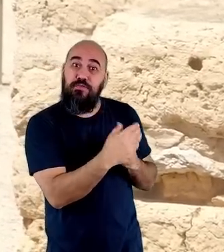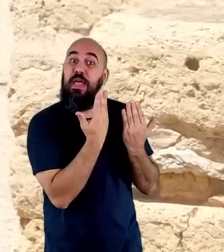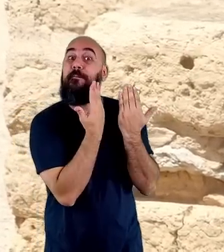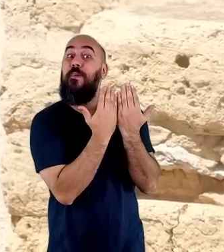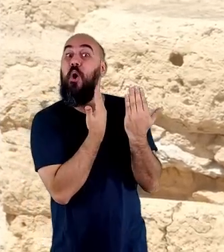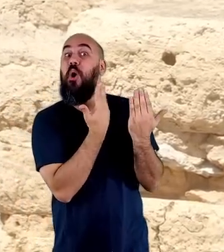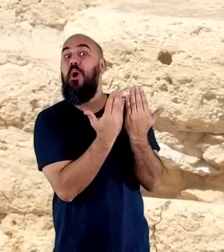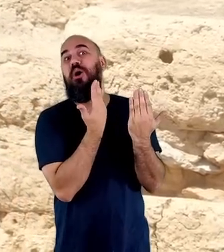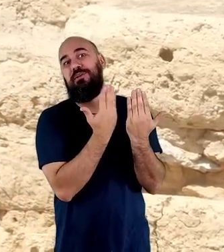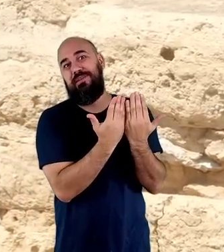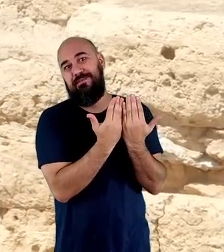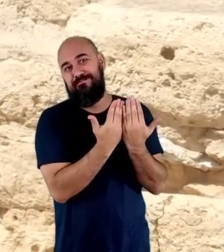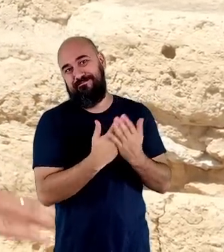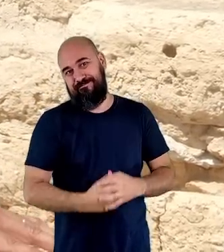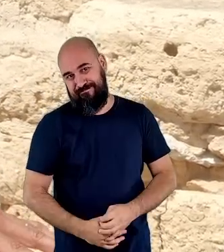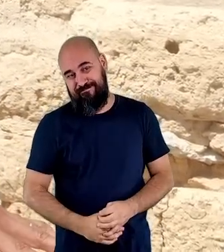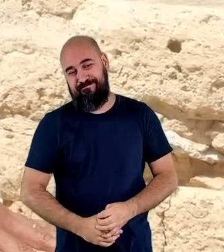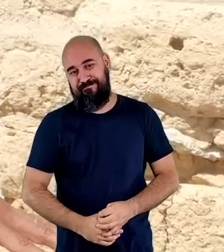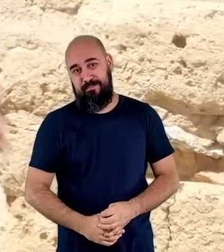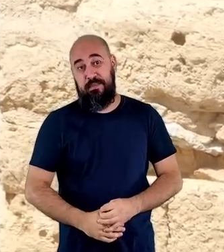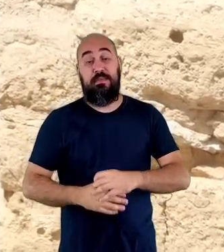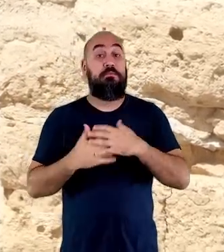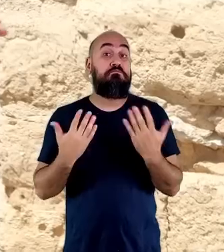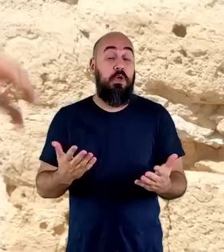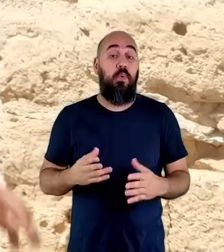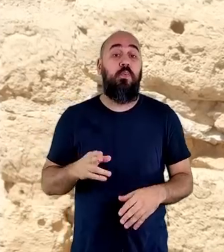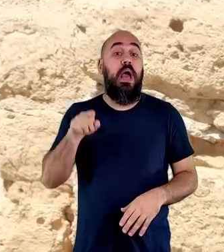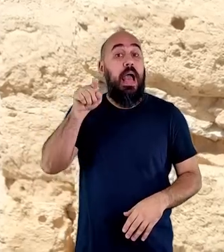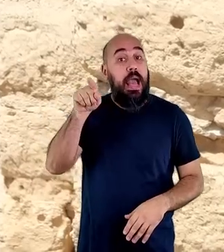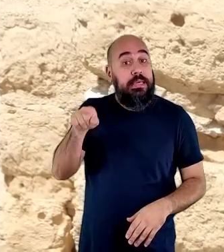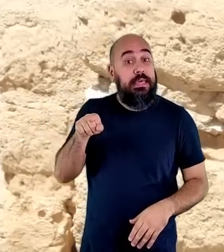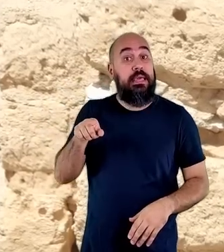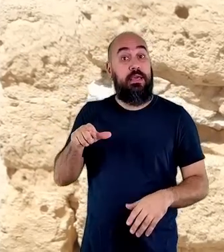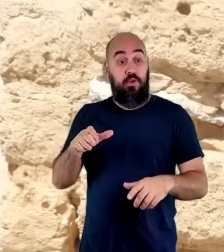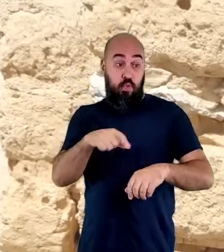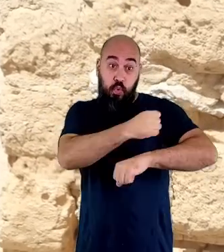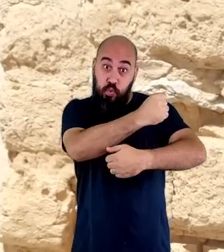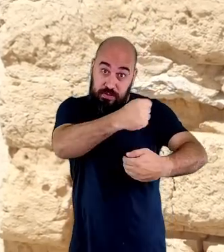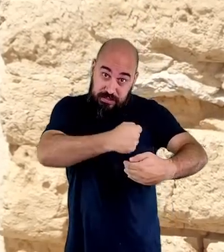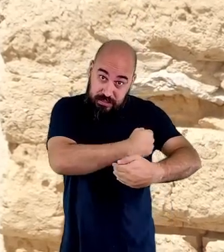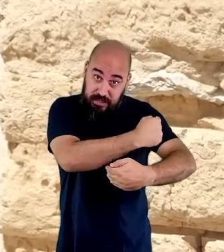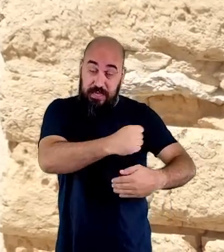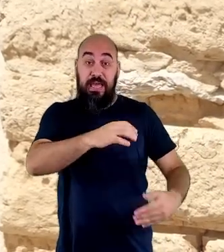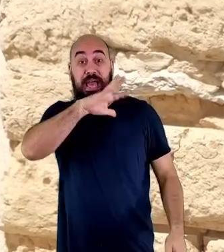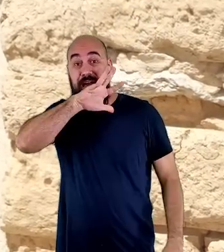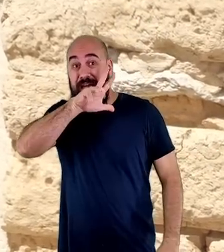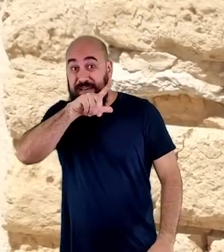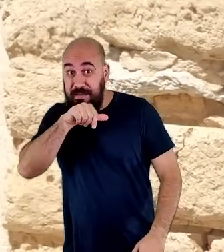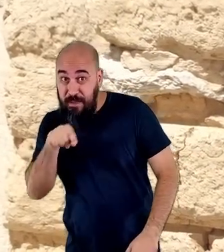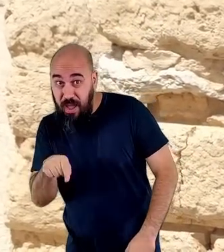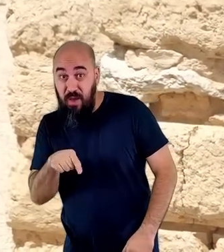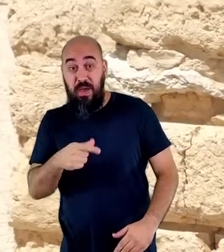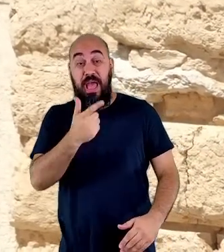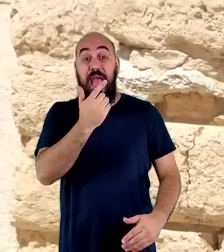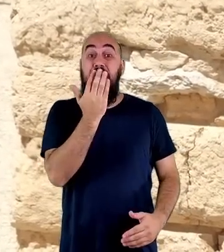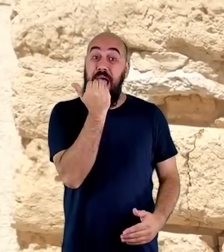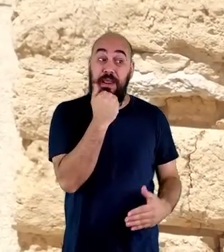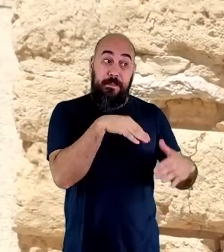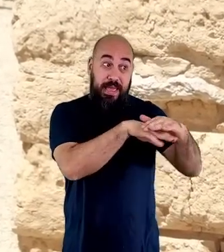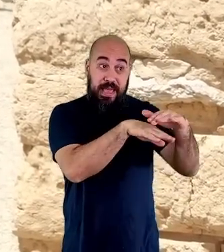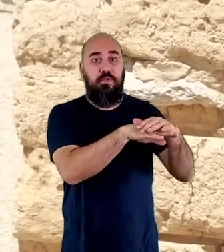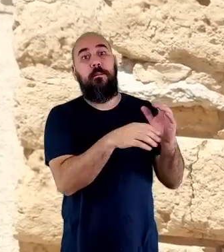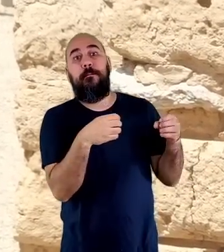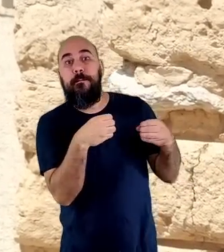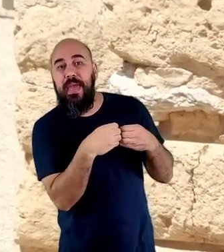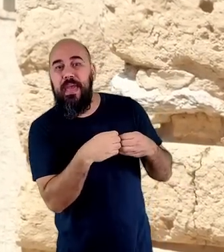mais usada pelas pessoas. A cozinha ficava aqui, os animais ficavam aqui, o estoque de alimentos logo ali atrás. Porém, a